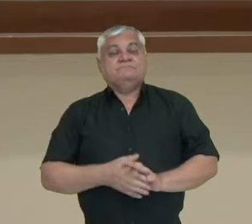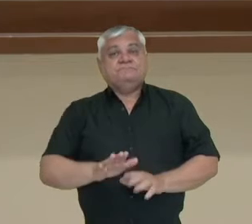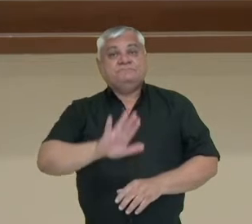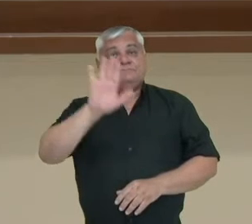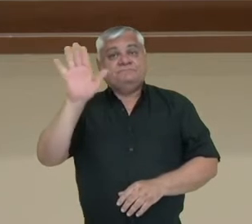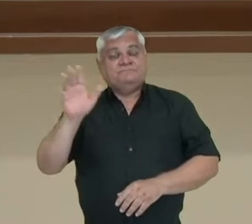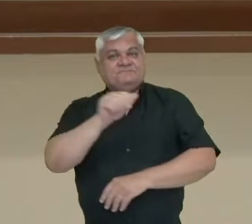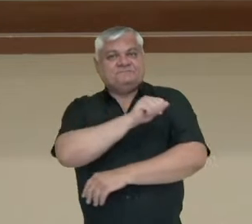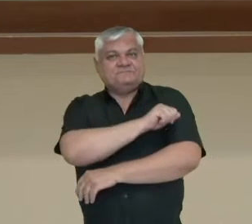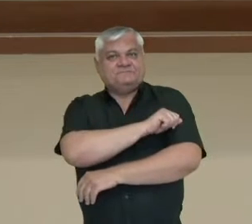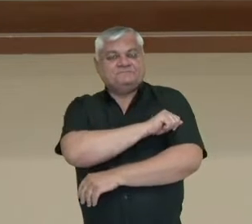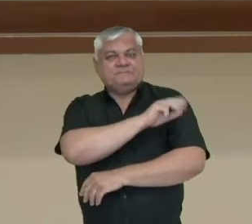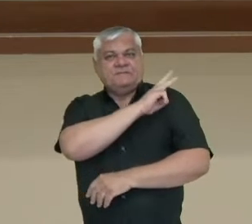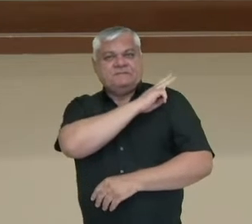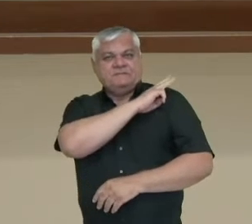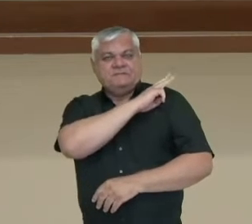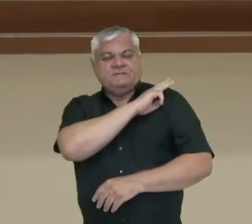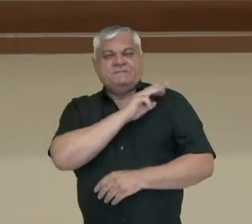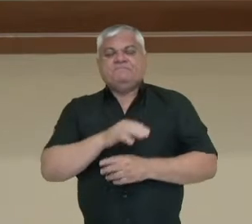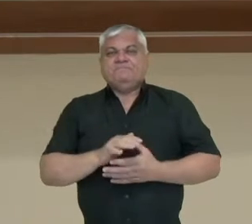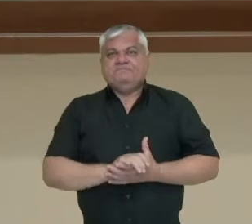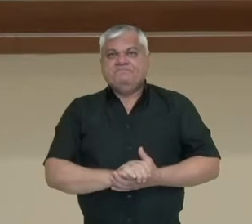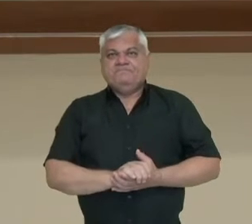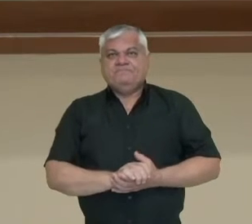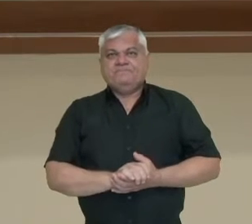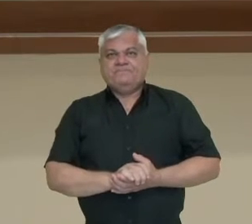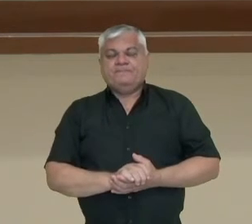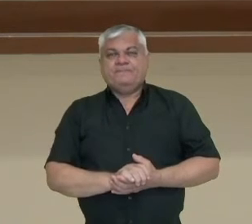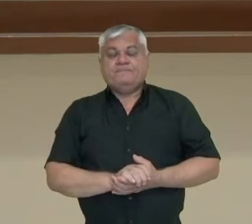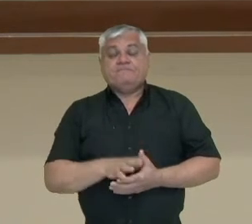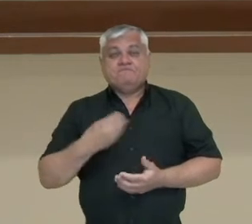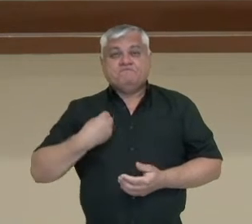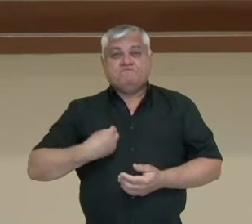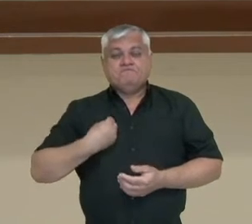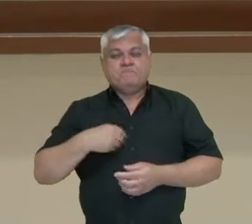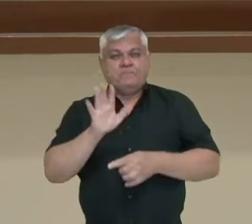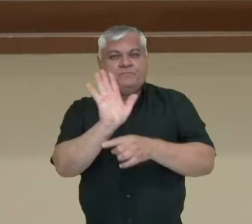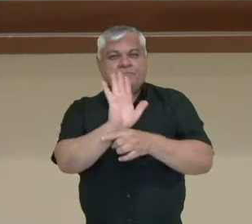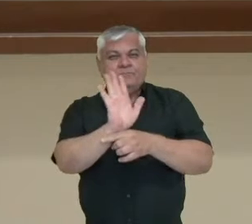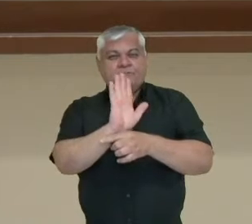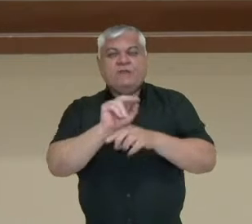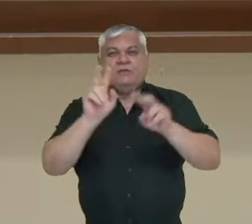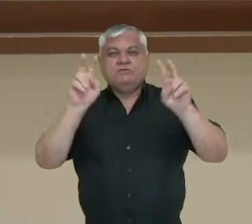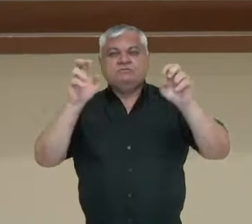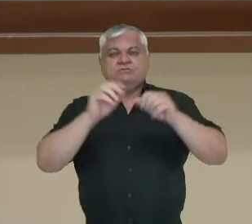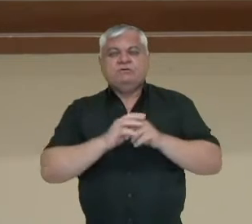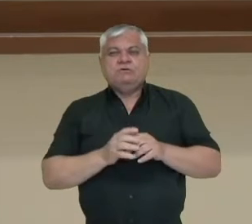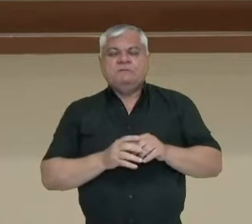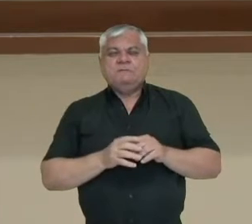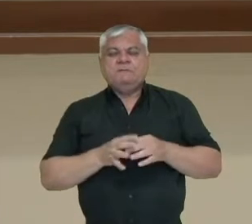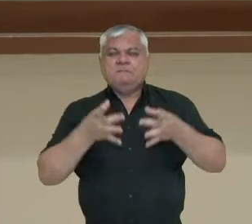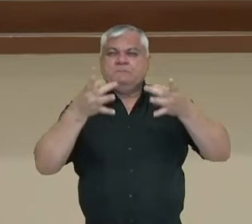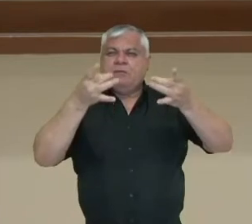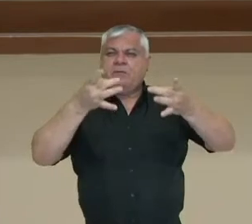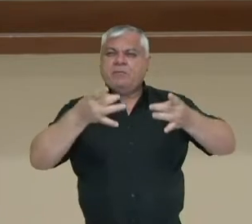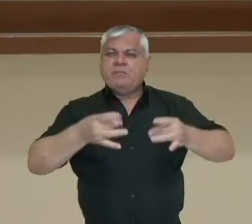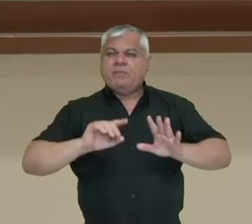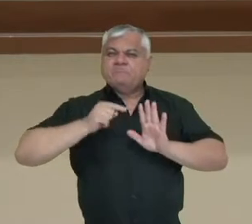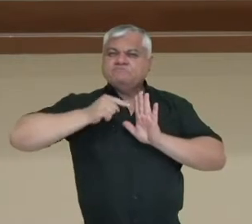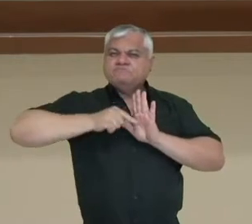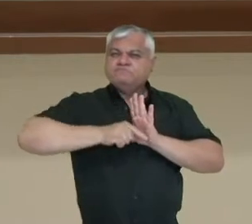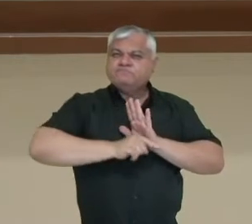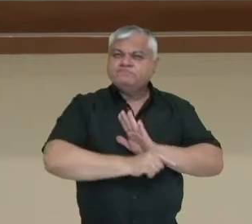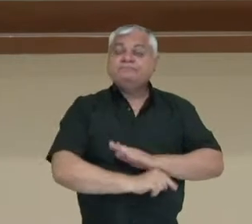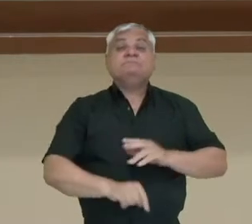Olá, estudantes da terceira série do ensino médio. Estamos naquele vídeo sobre aprofundamento e hoje a gente vai